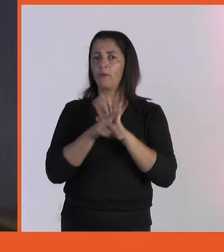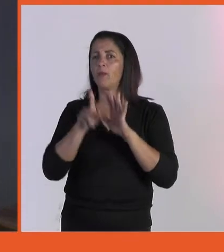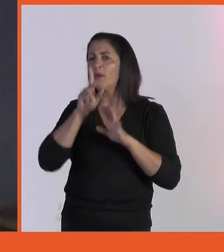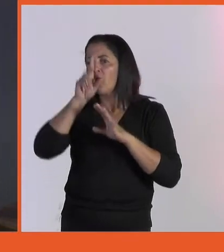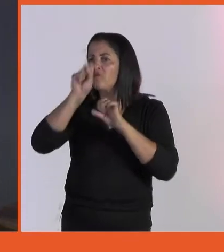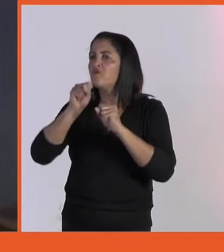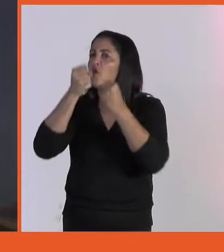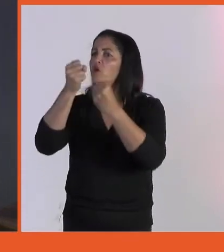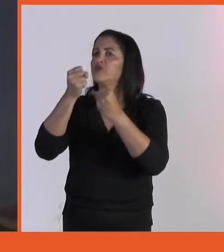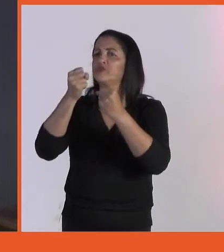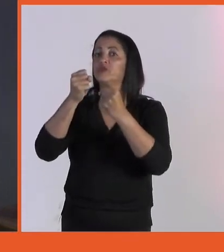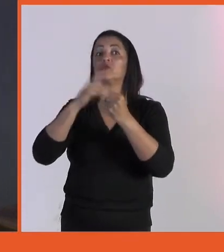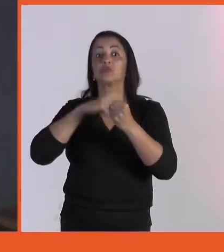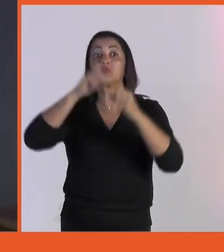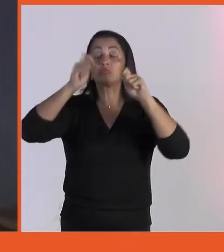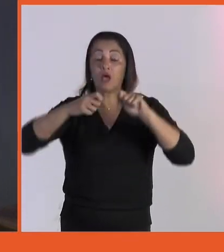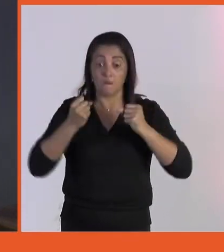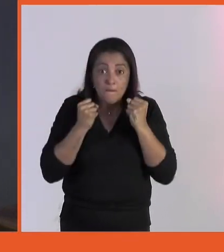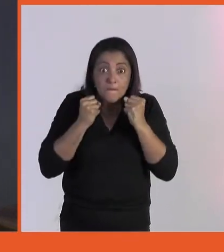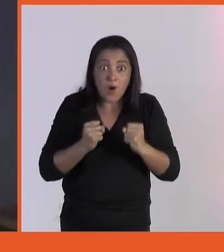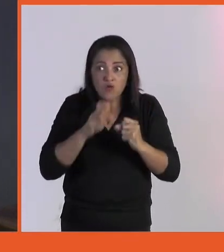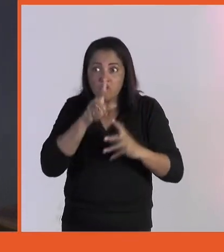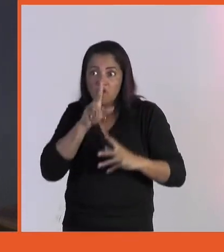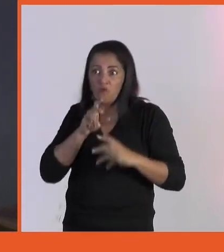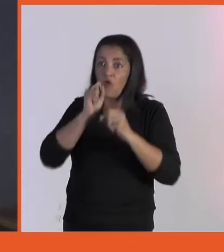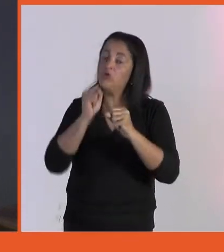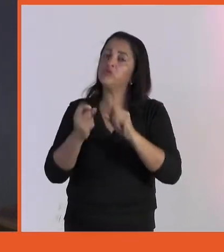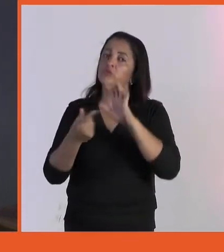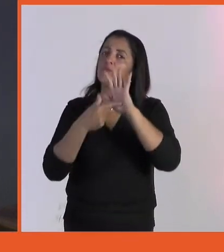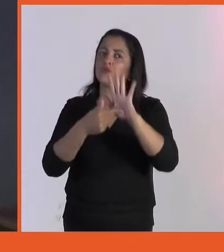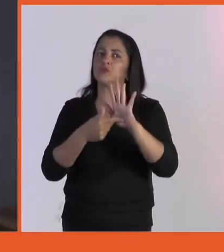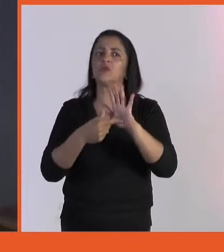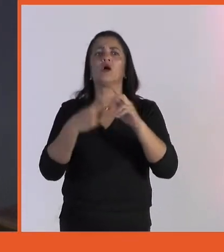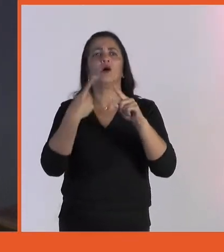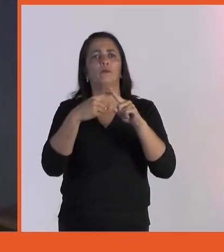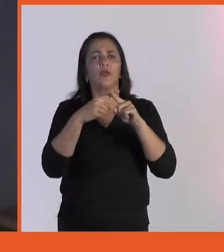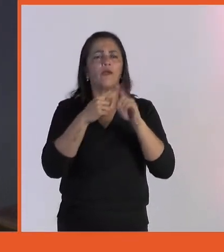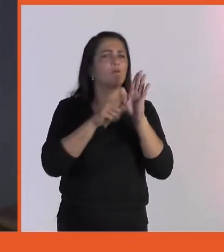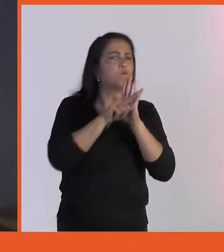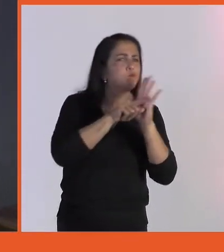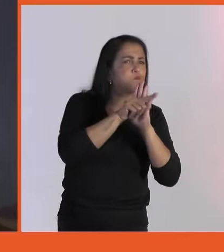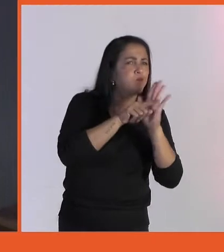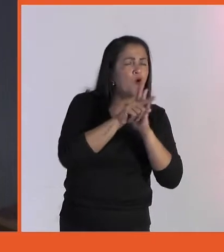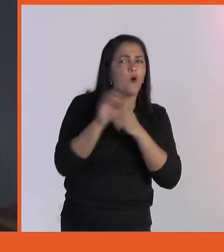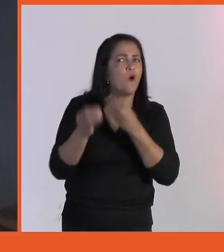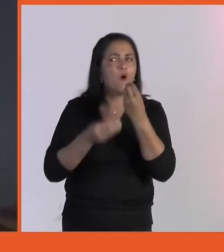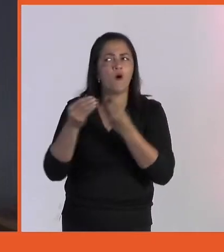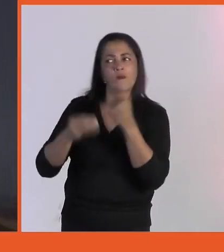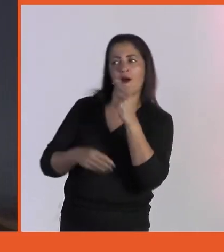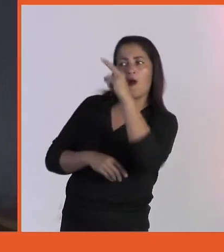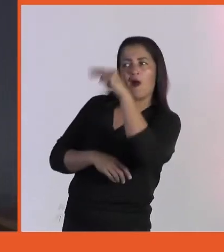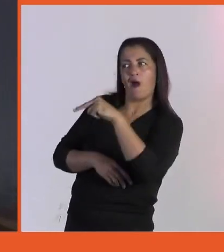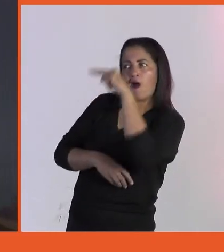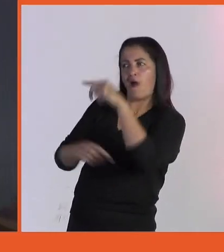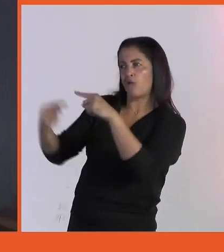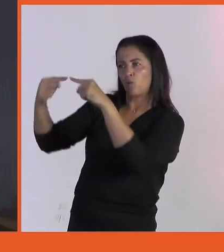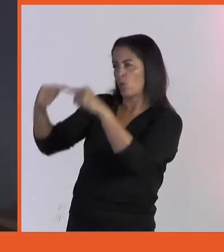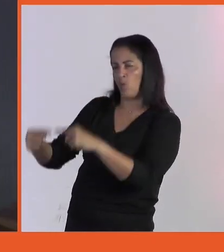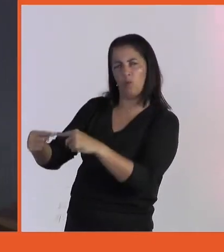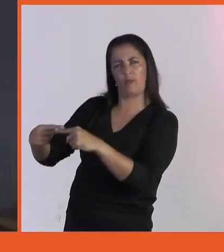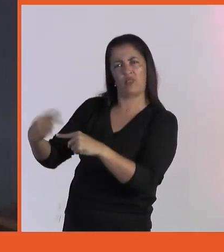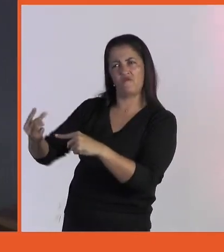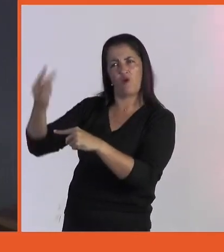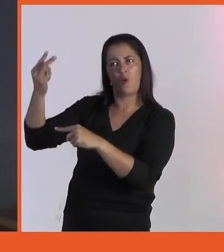mais poderosa, porque eles passaram a identificar aquilo que eu falei, aqueles signos, aquelas coisas, aqueles